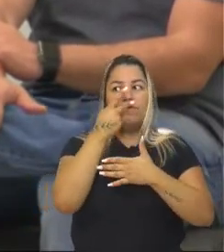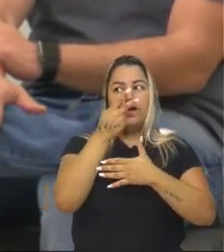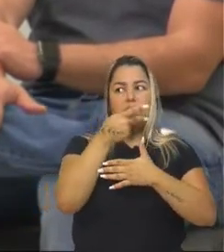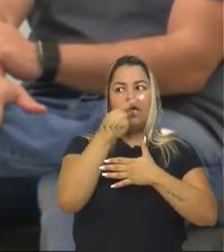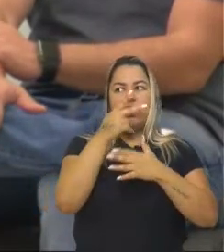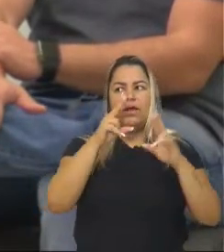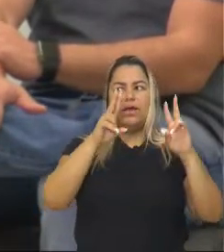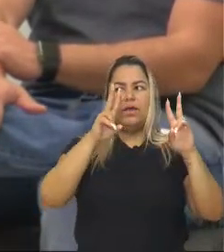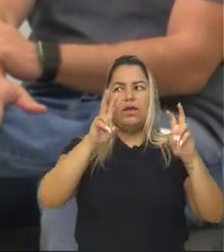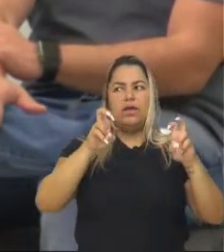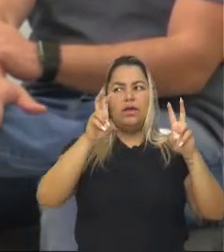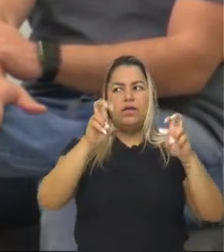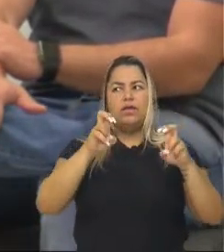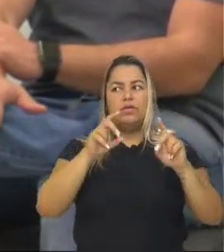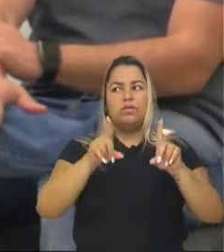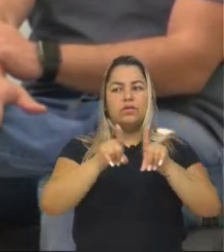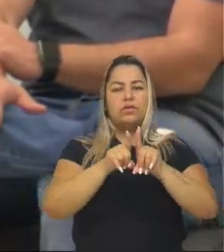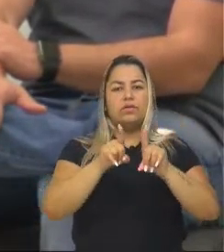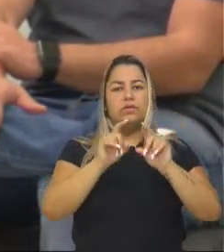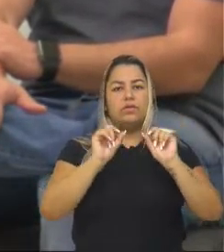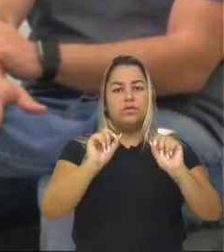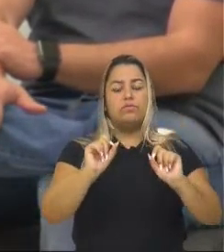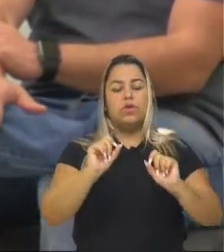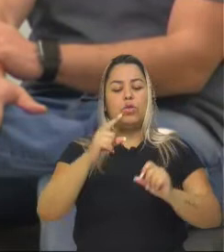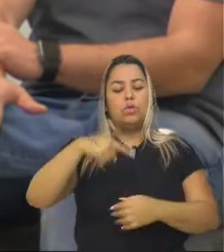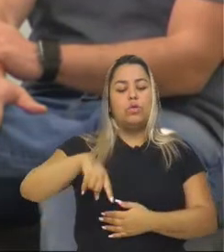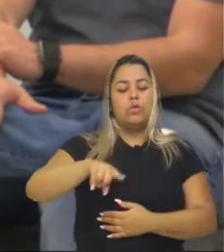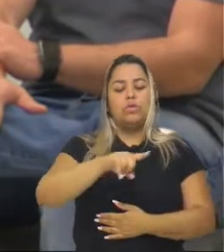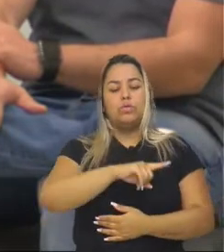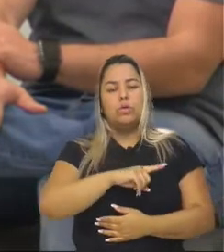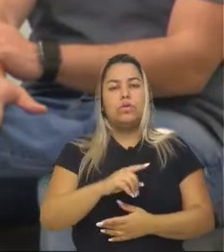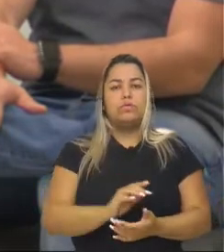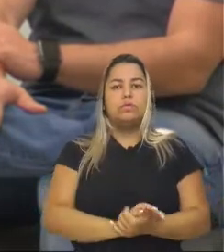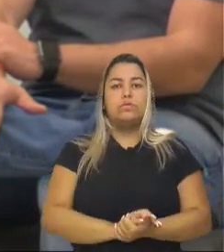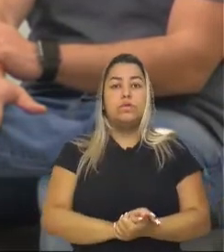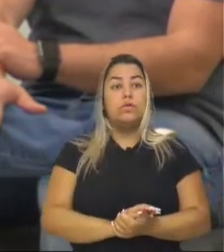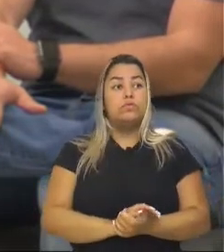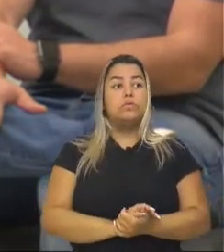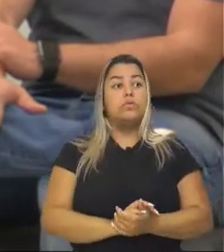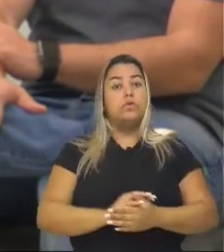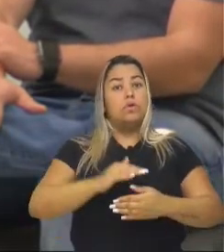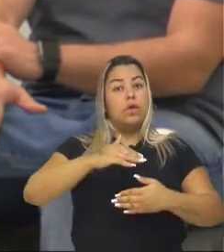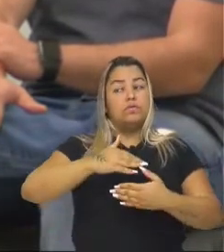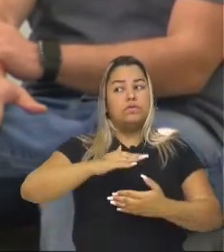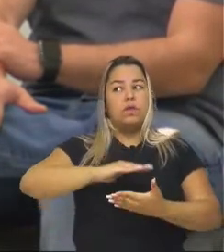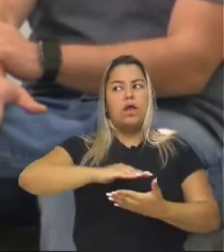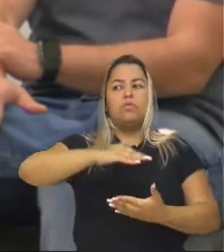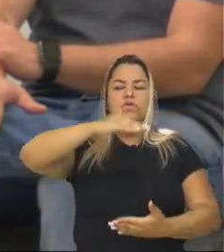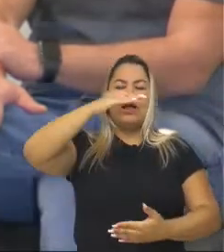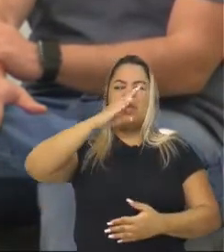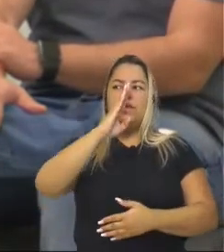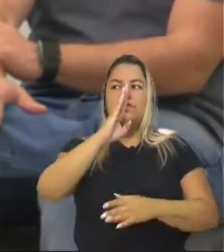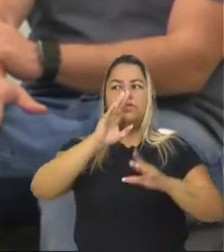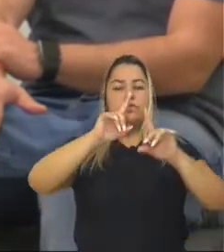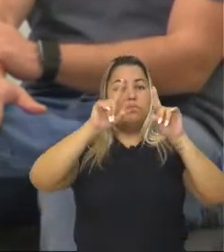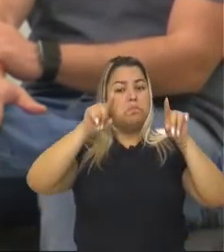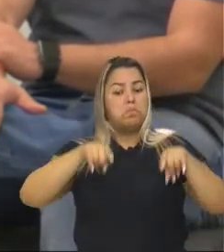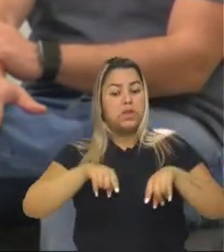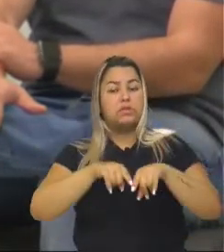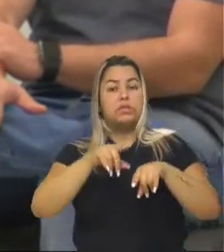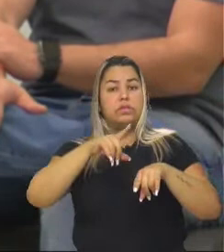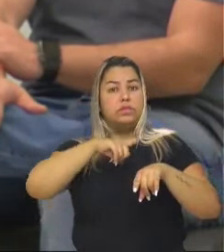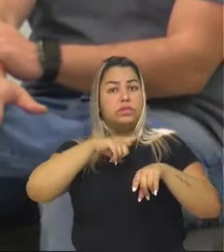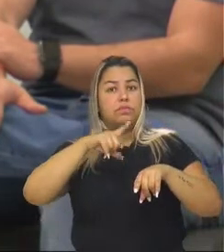e afirmar, como dizem os nossos banners aqui mesmo na nossa sala, que